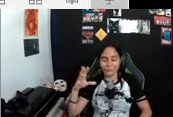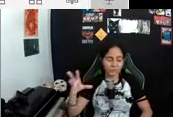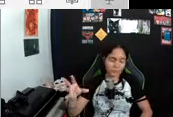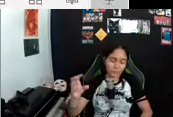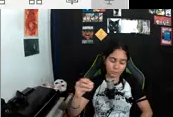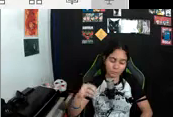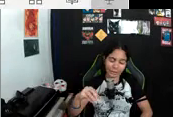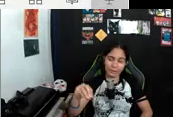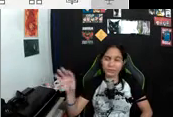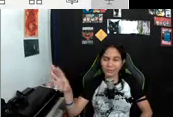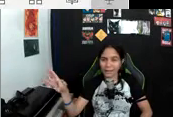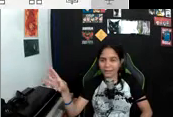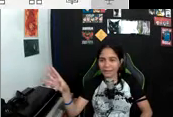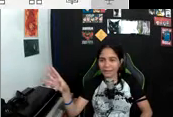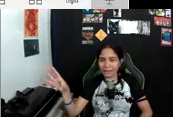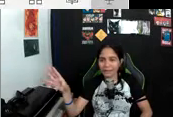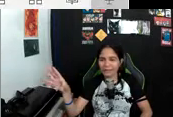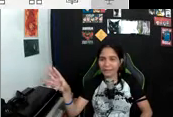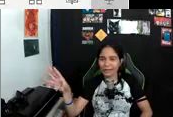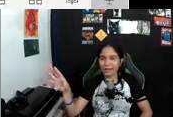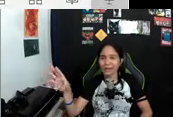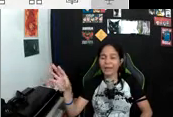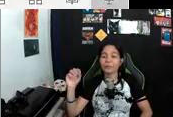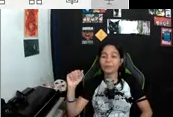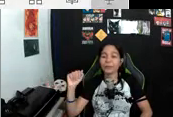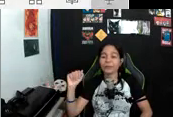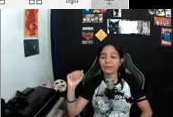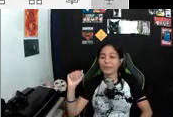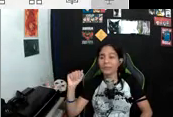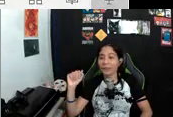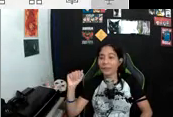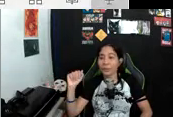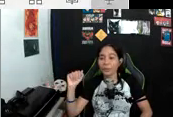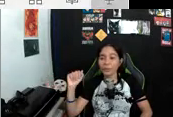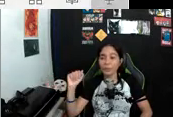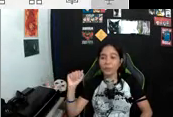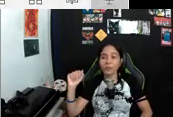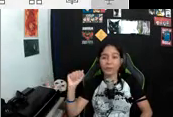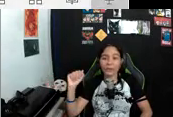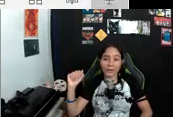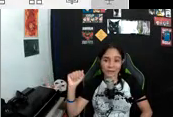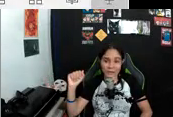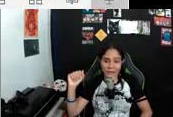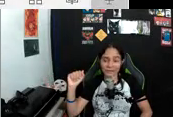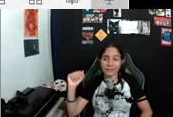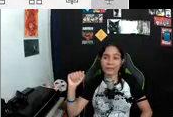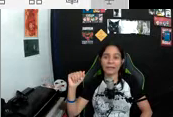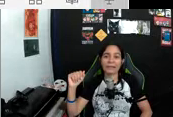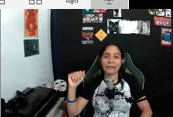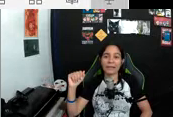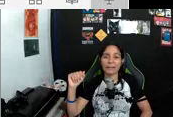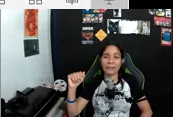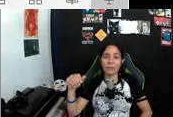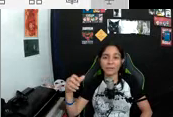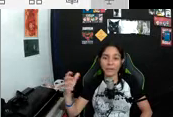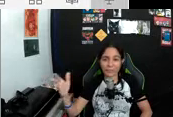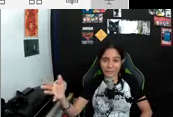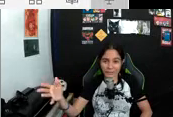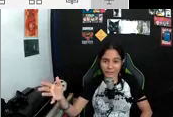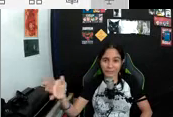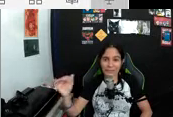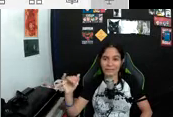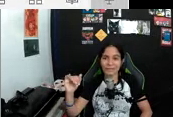enfermeiro, ou quando o médico sai, aí o paciente, o que foi que ele disse? Então,